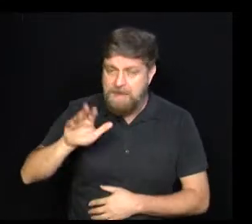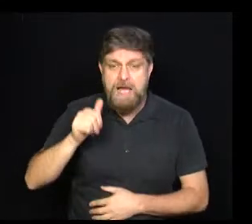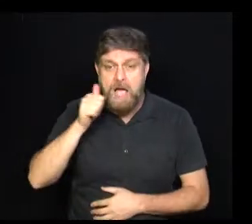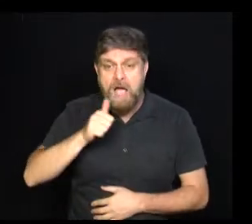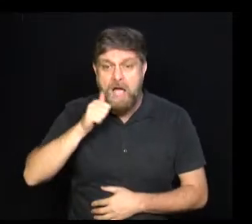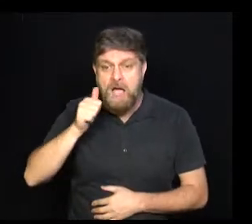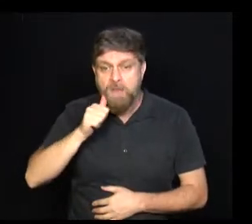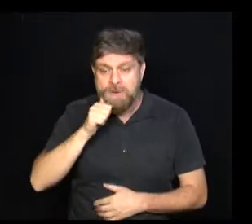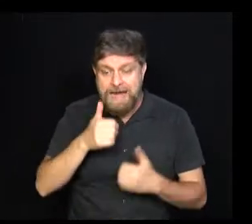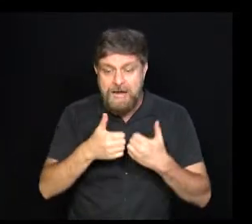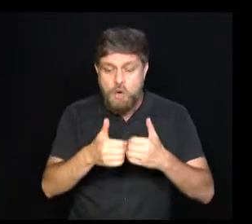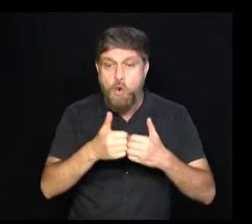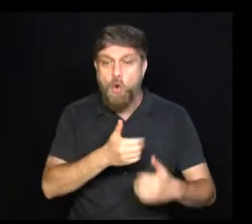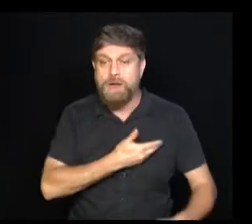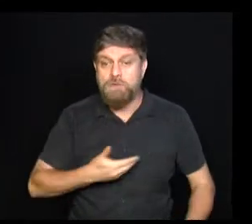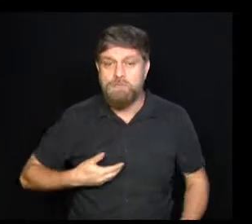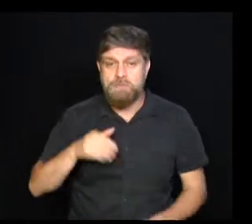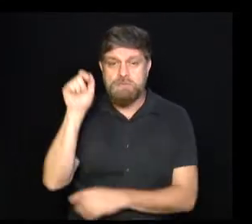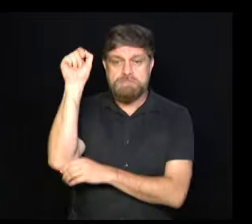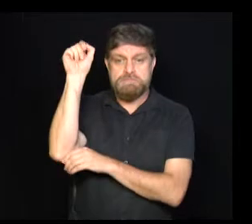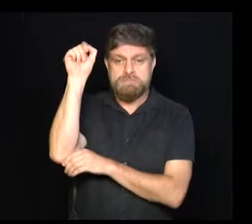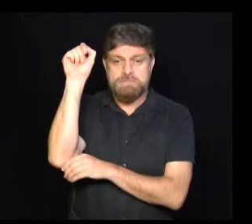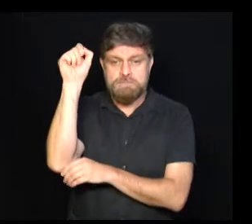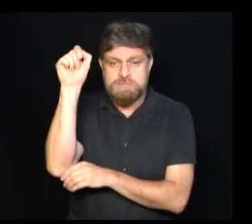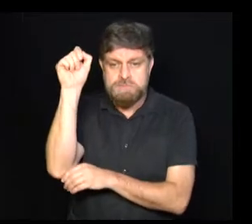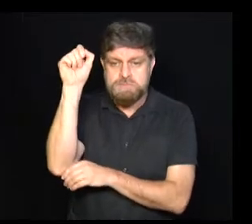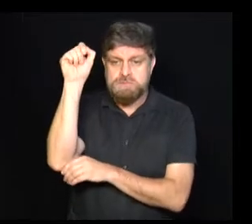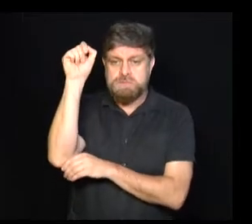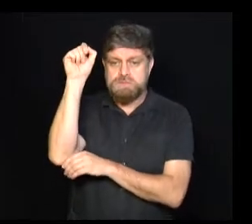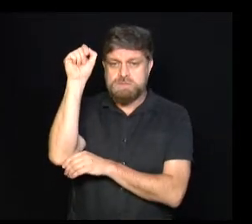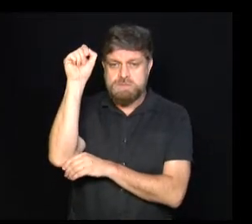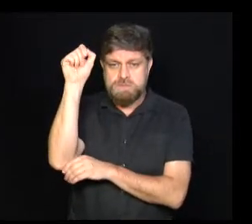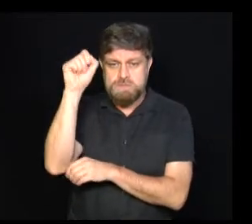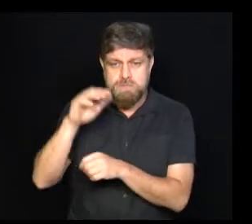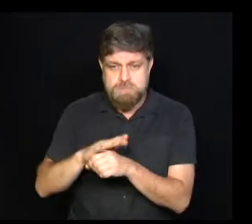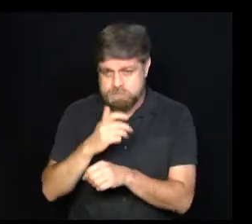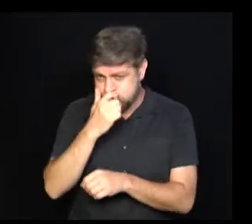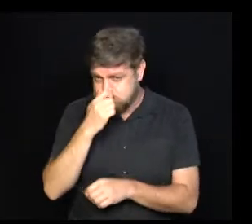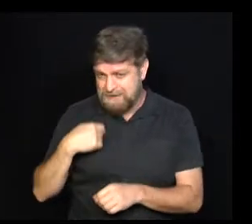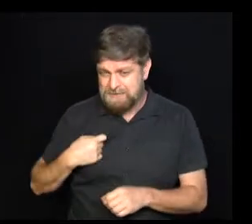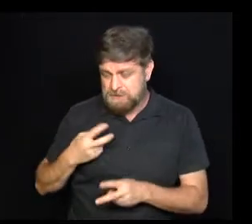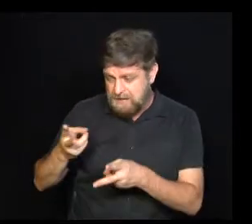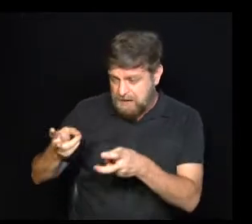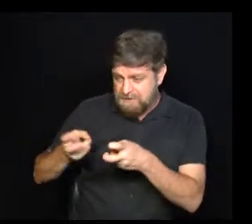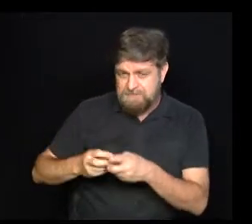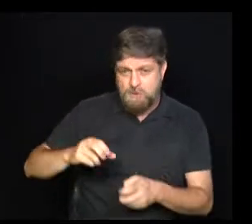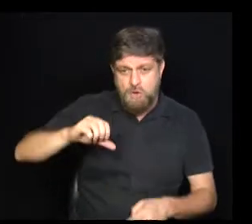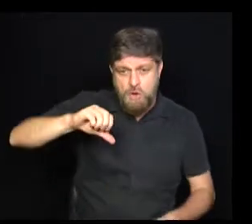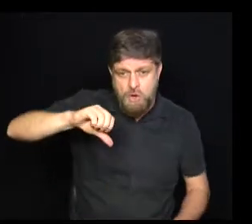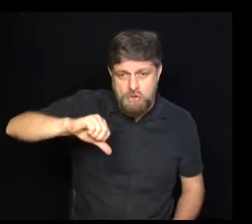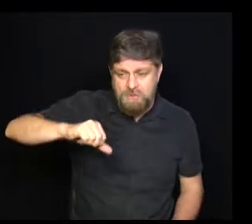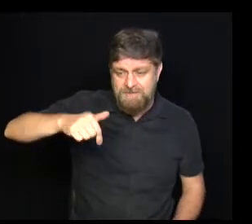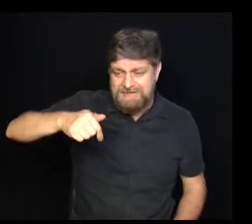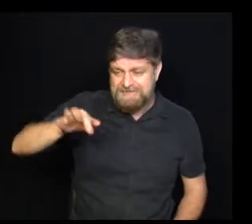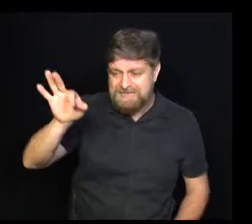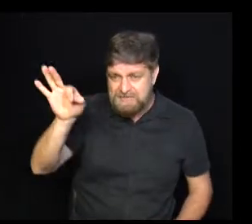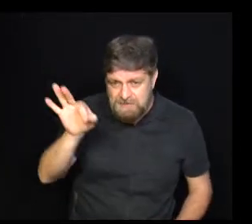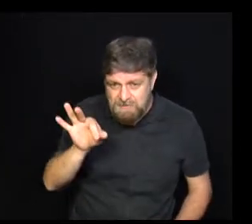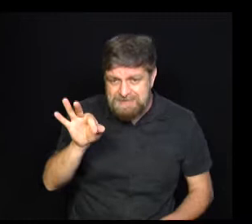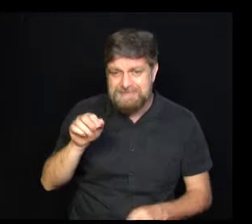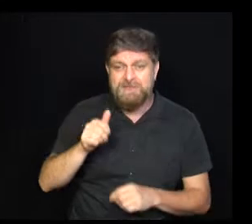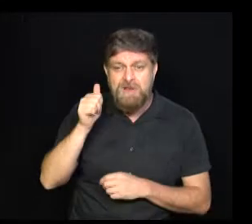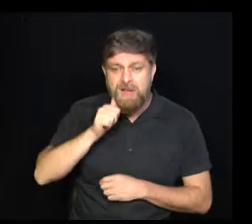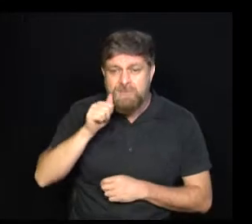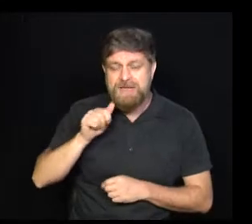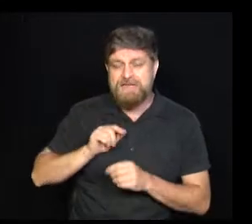no transporte coletivo. Nós vimos que 97% das mulheres, em pesquisas diferentes que